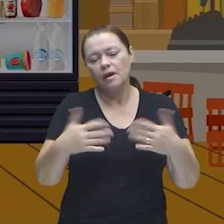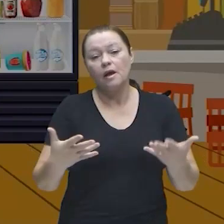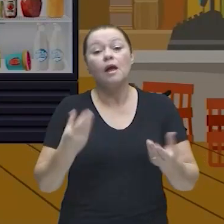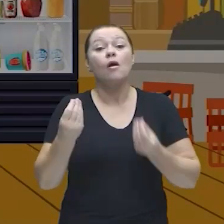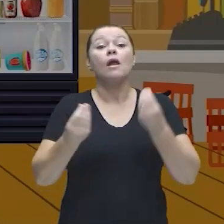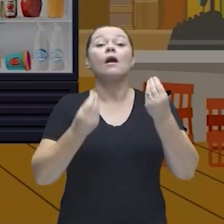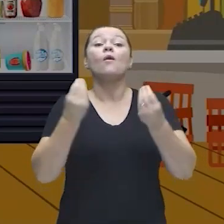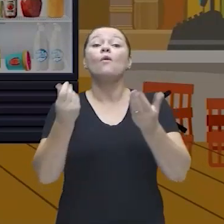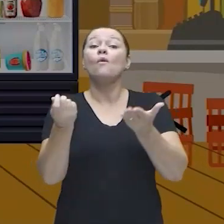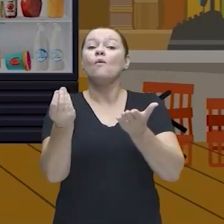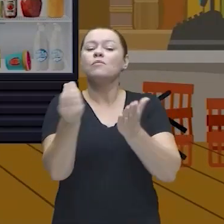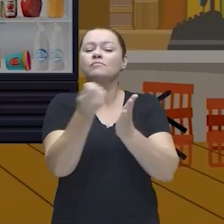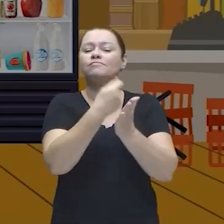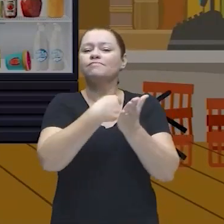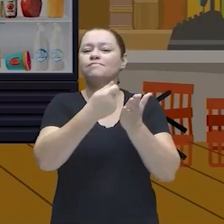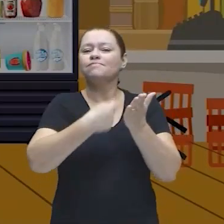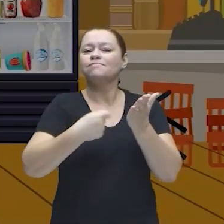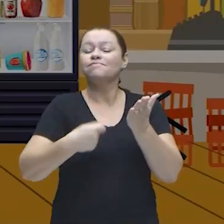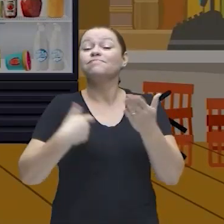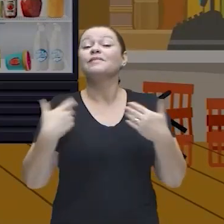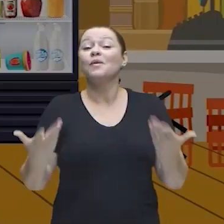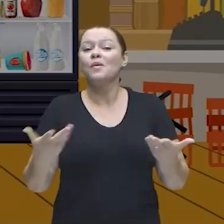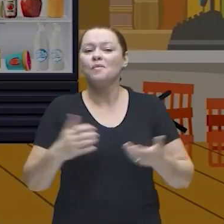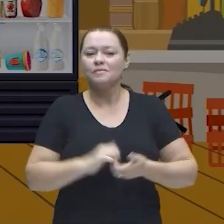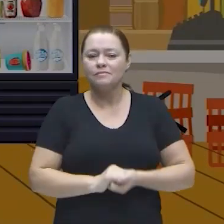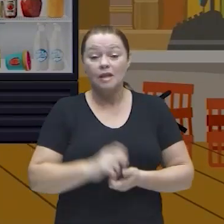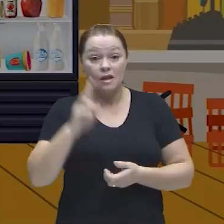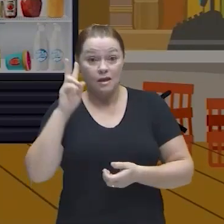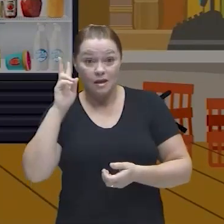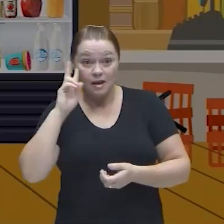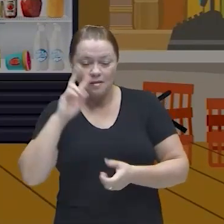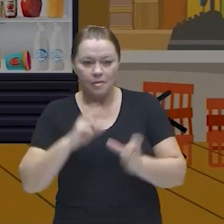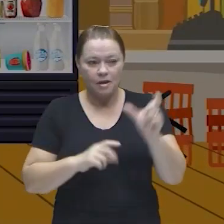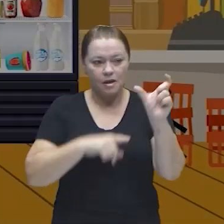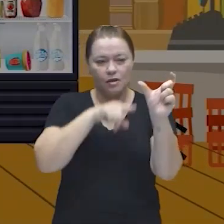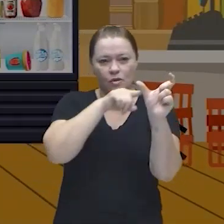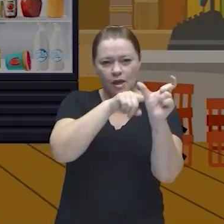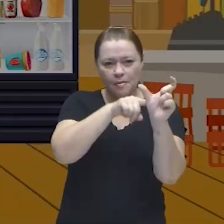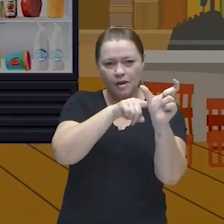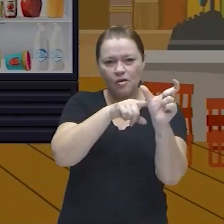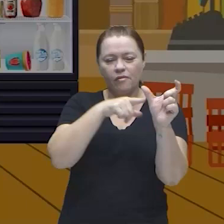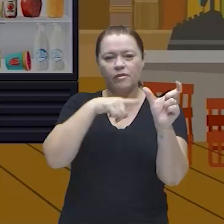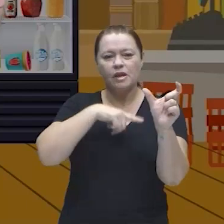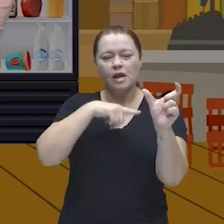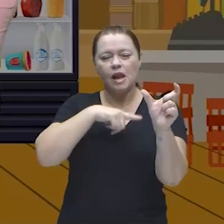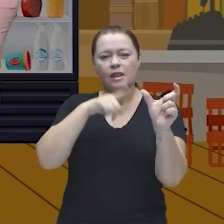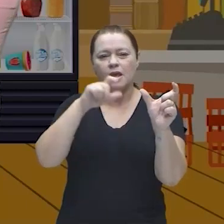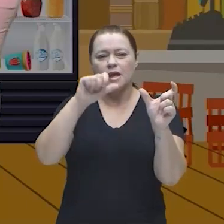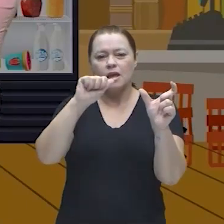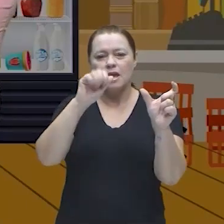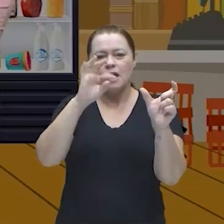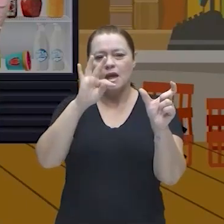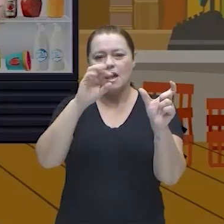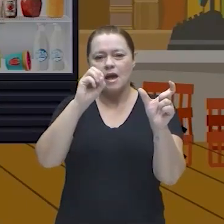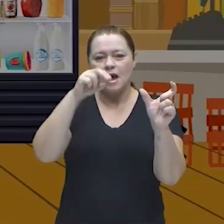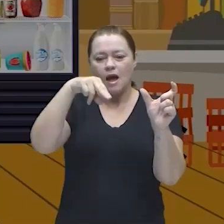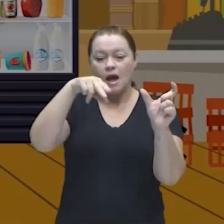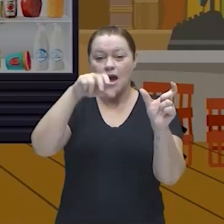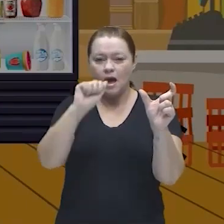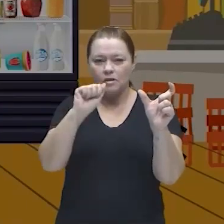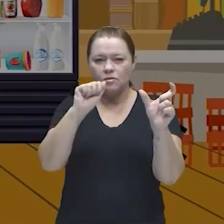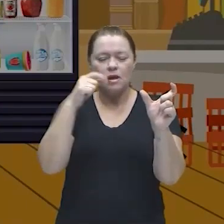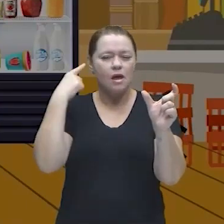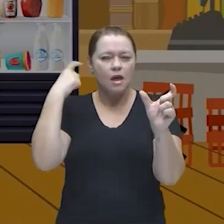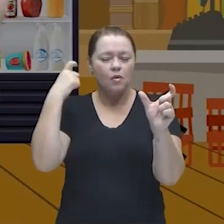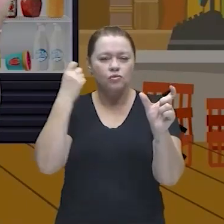escreve? Lembrando que a palavrinha, quando ela for átona, ou seja, ela tiver o som fraquinho, a letra E terá o